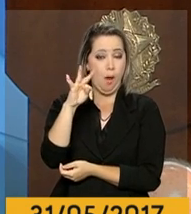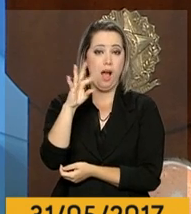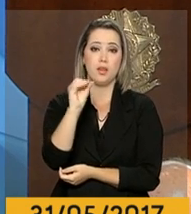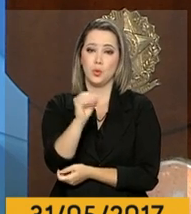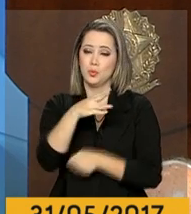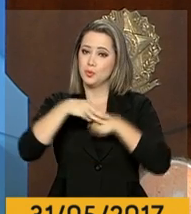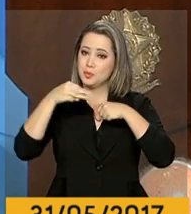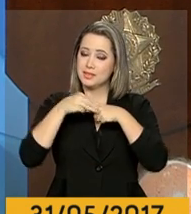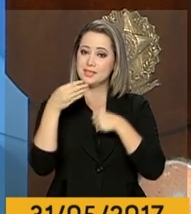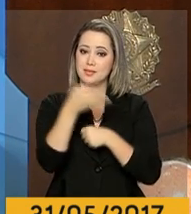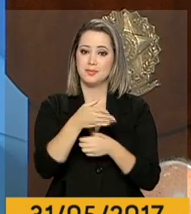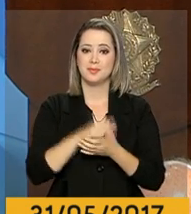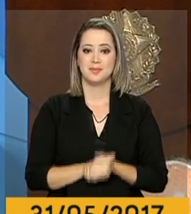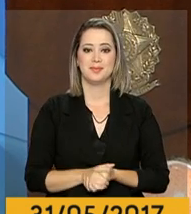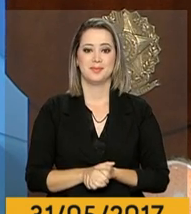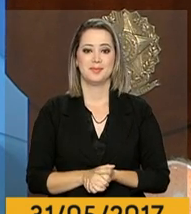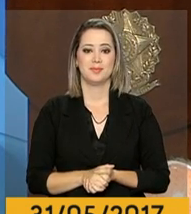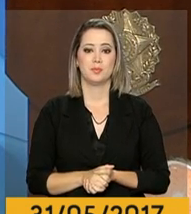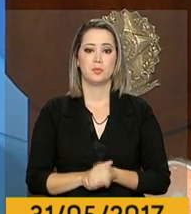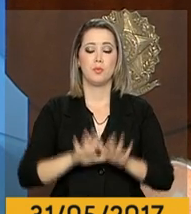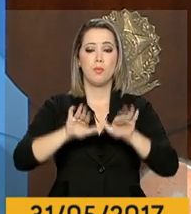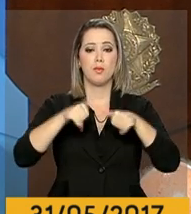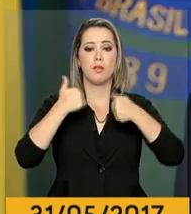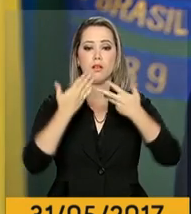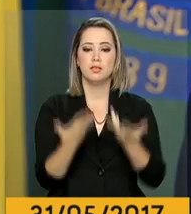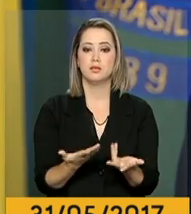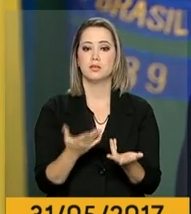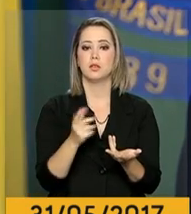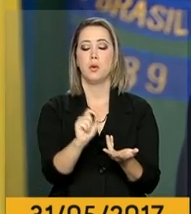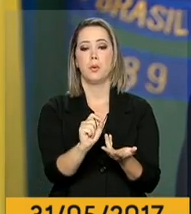Lorena Jardim. Então, quando